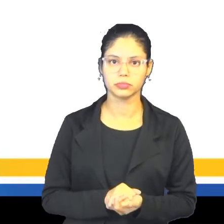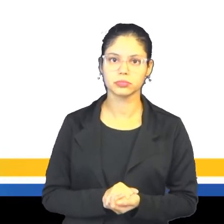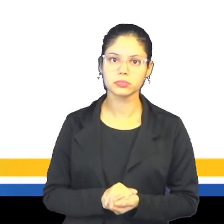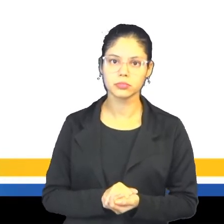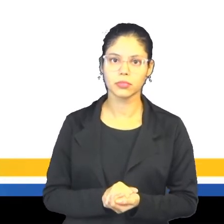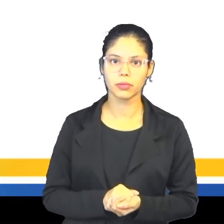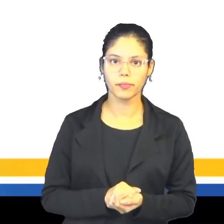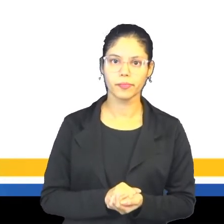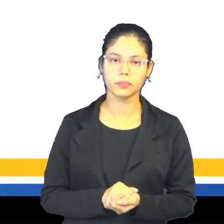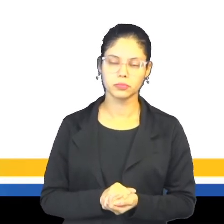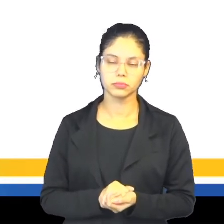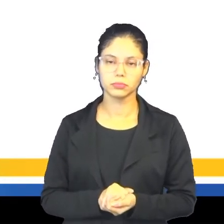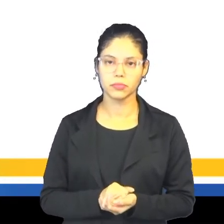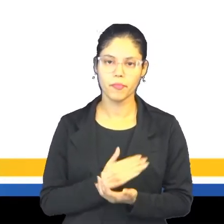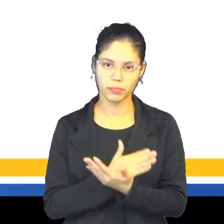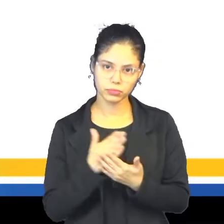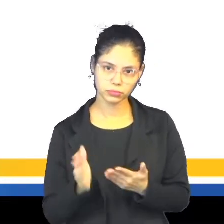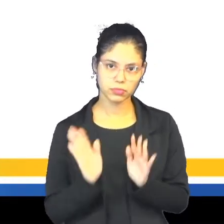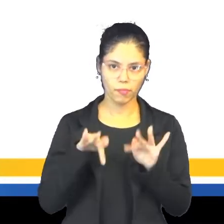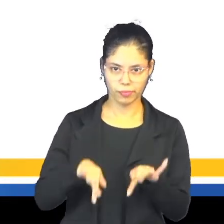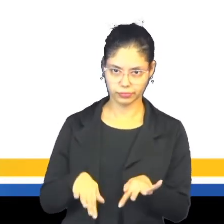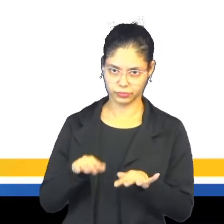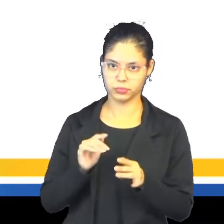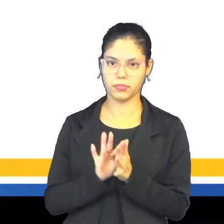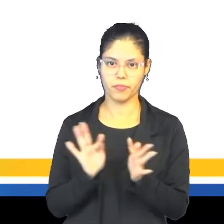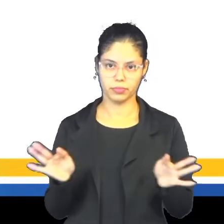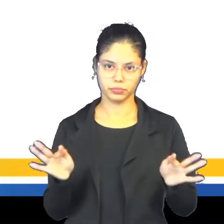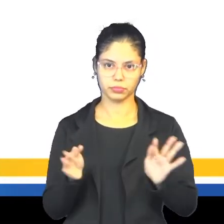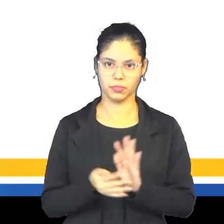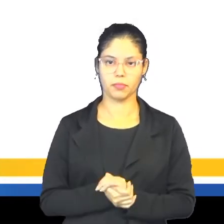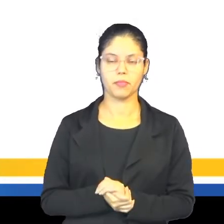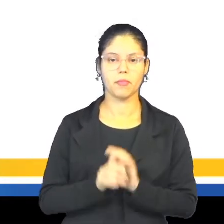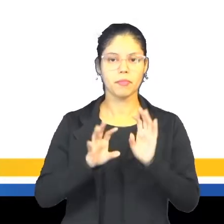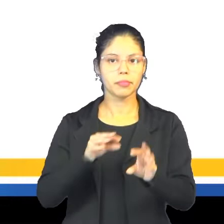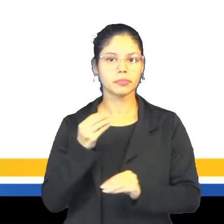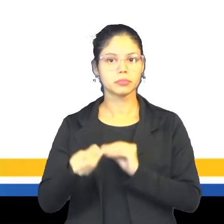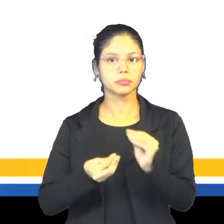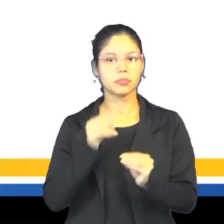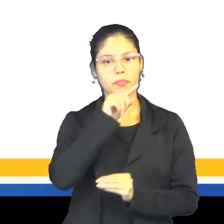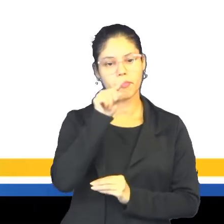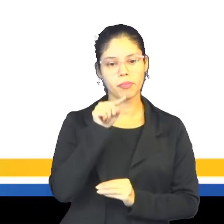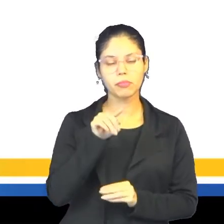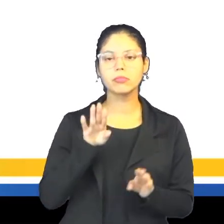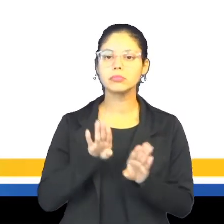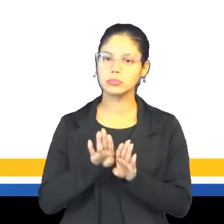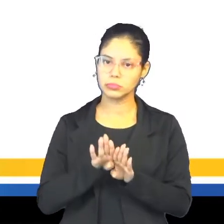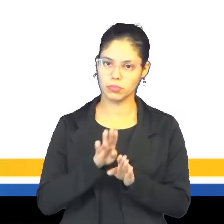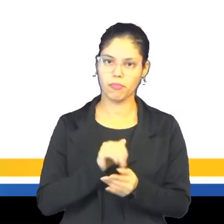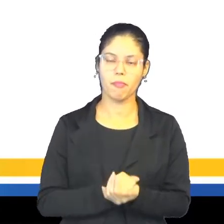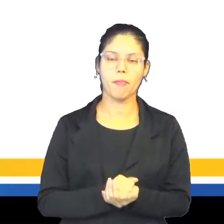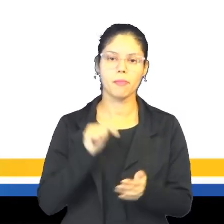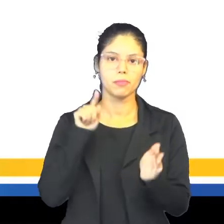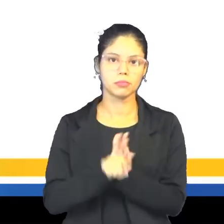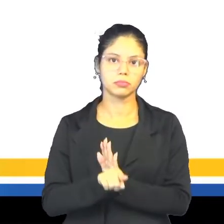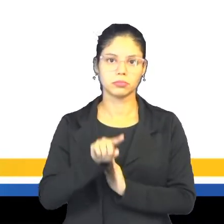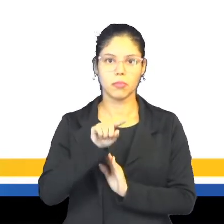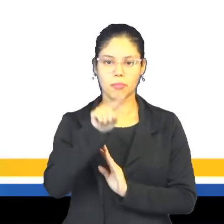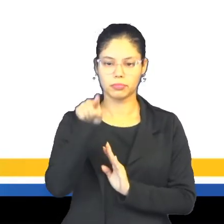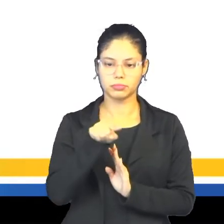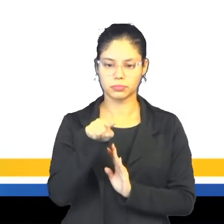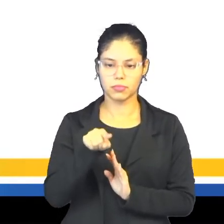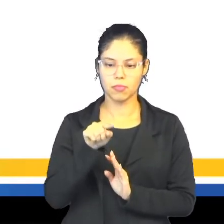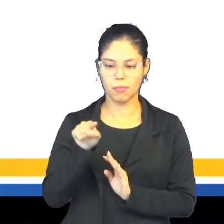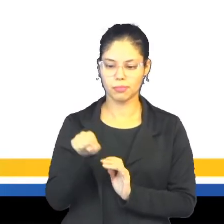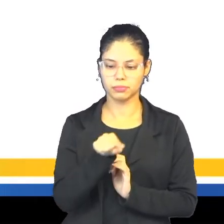no fim, ou seja, ele inicia e termina a oração. Assim como o ponto de interrogação, né? Muitos se perguntam, professor, essa interrogação